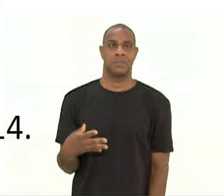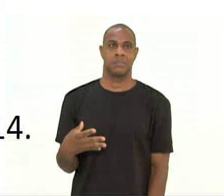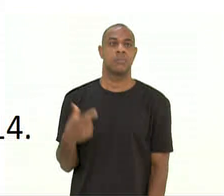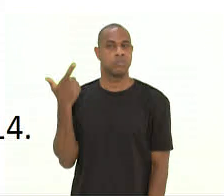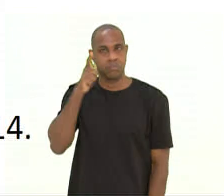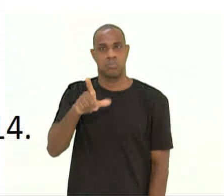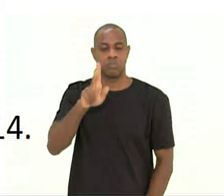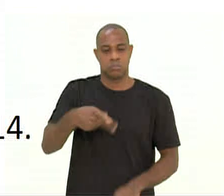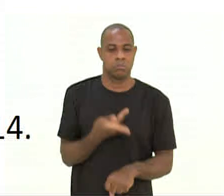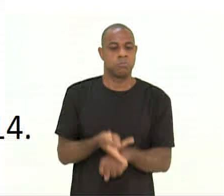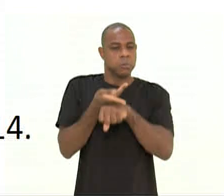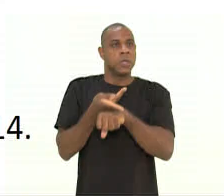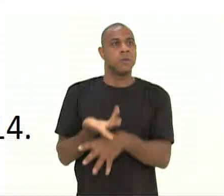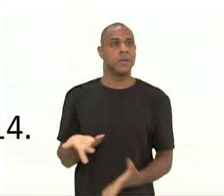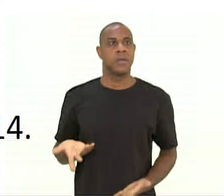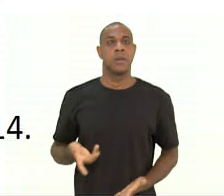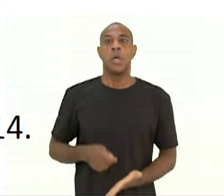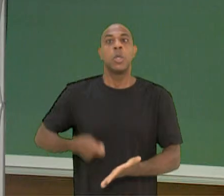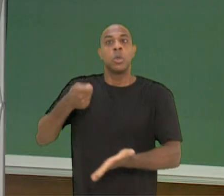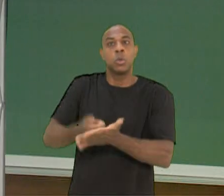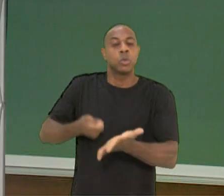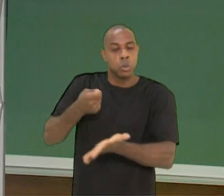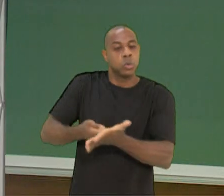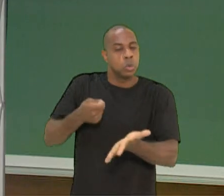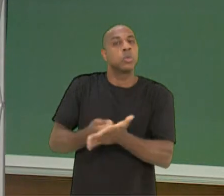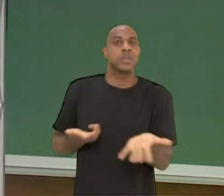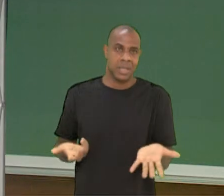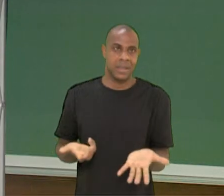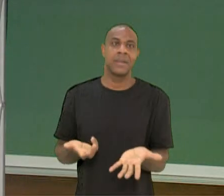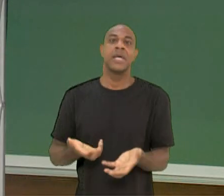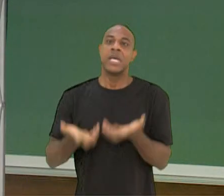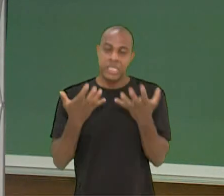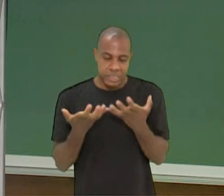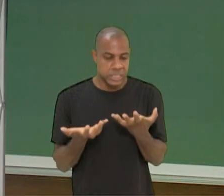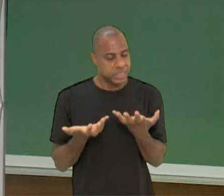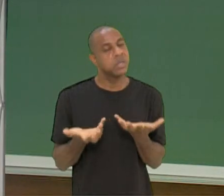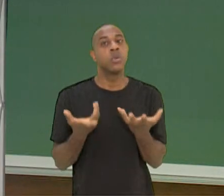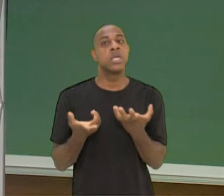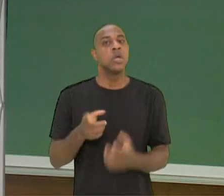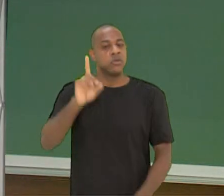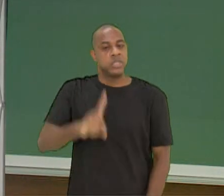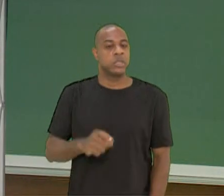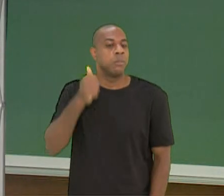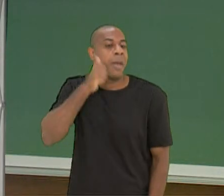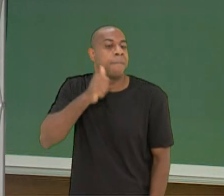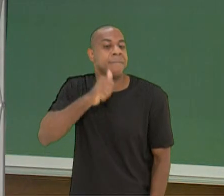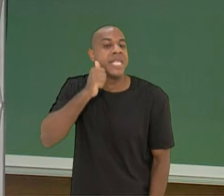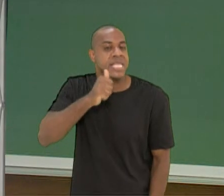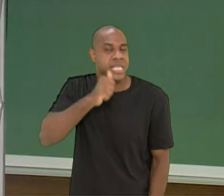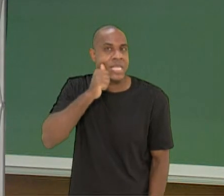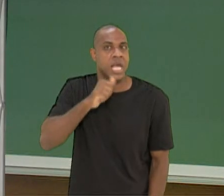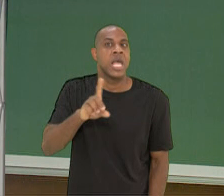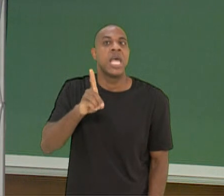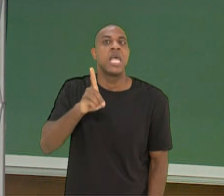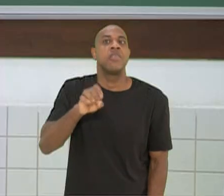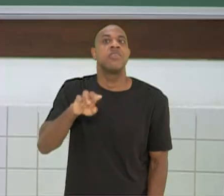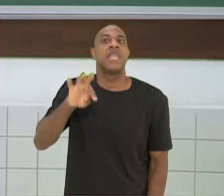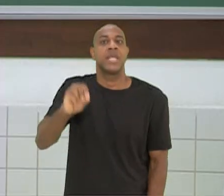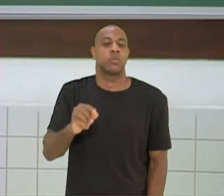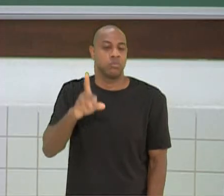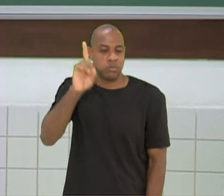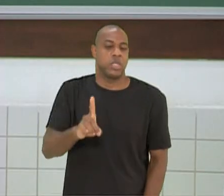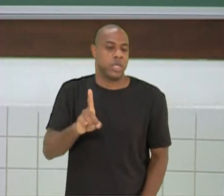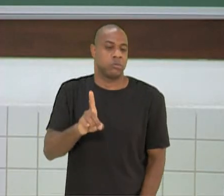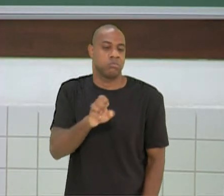Nobel da Paz, exatamente lutando para que meninas possam ter acesso à escola e a uma escola de qualidade.